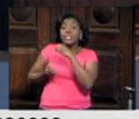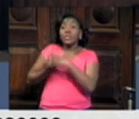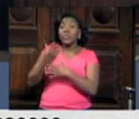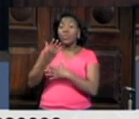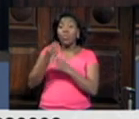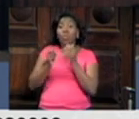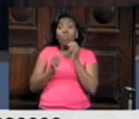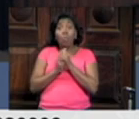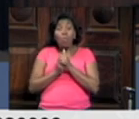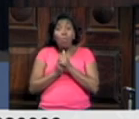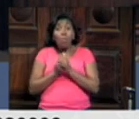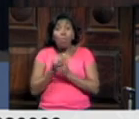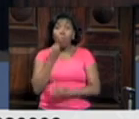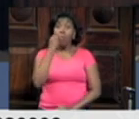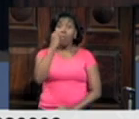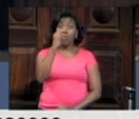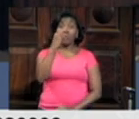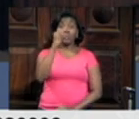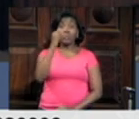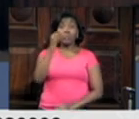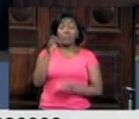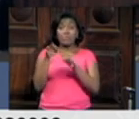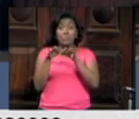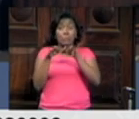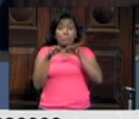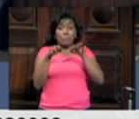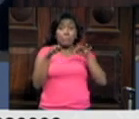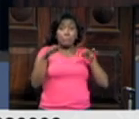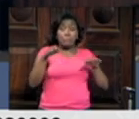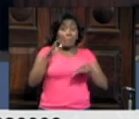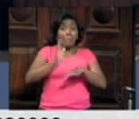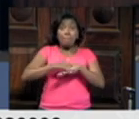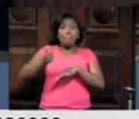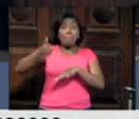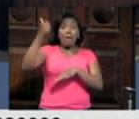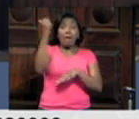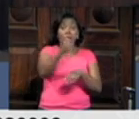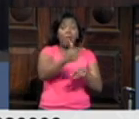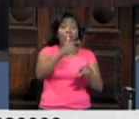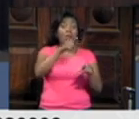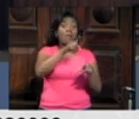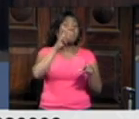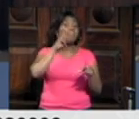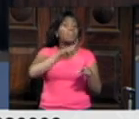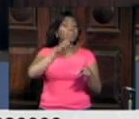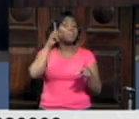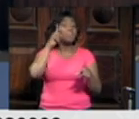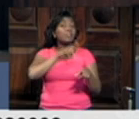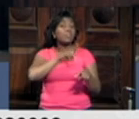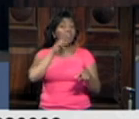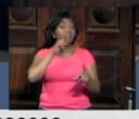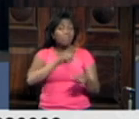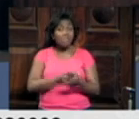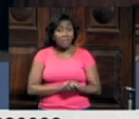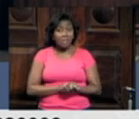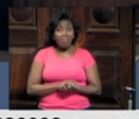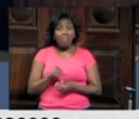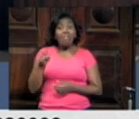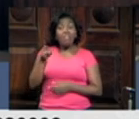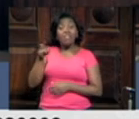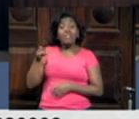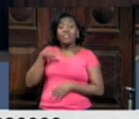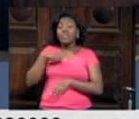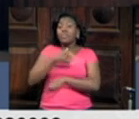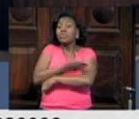8 vezes mais extensa que a americana, a mais longeva, a americana. Eles têm o hábito